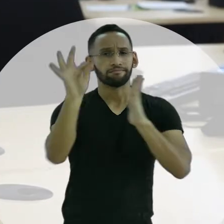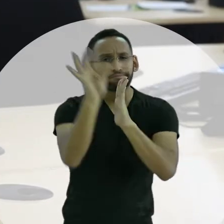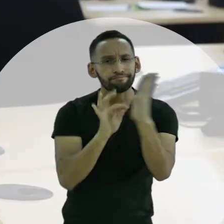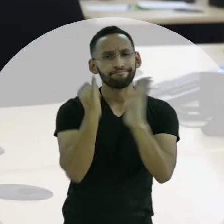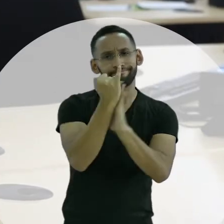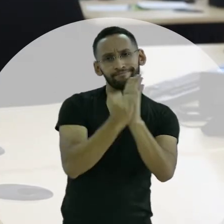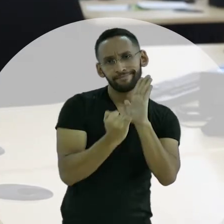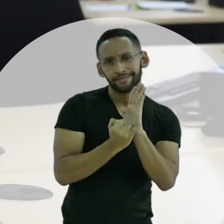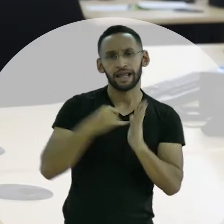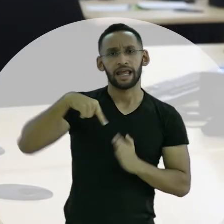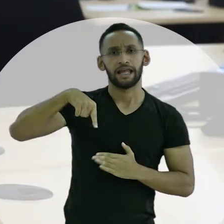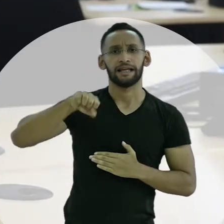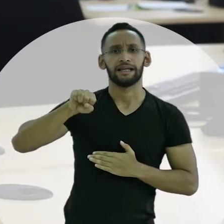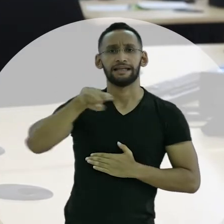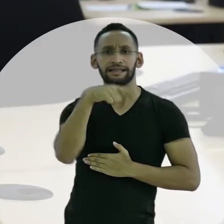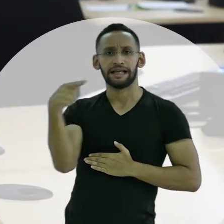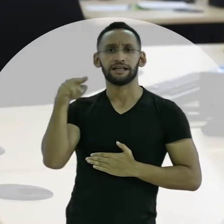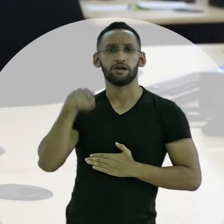no